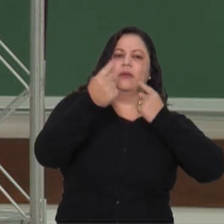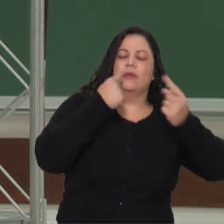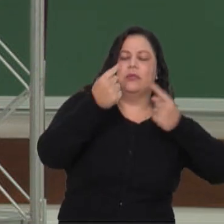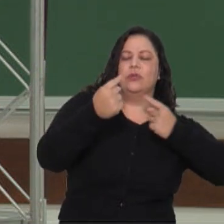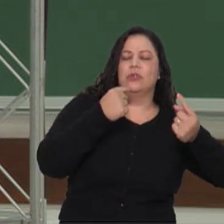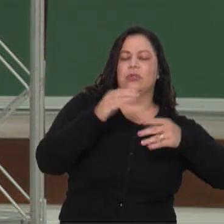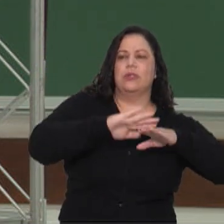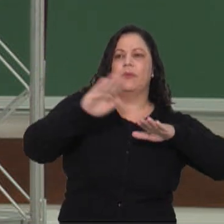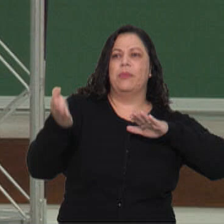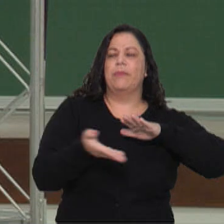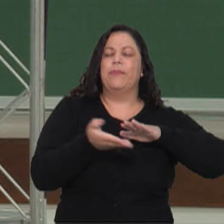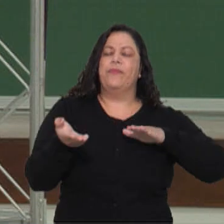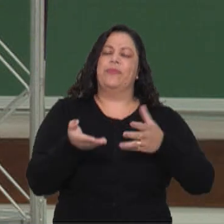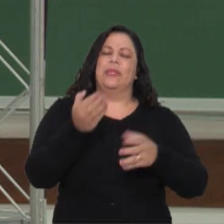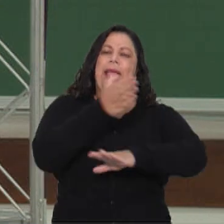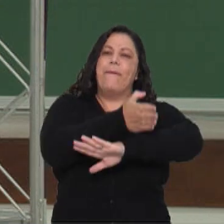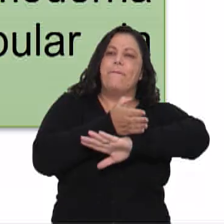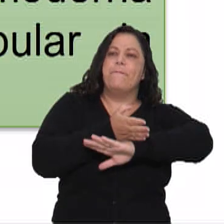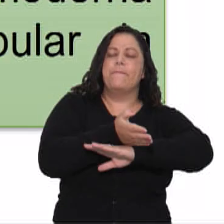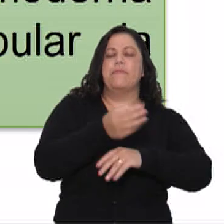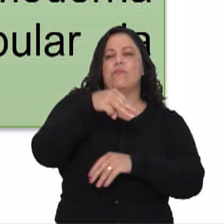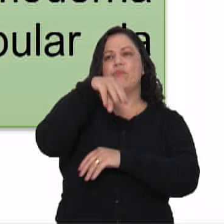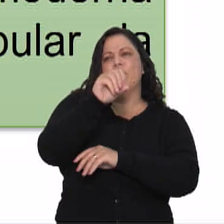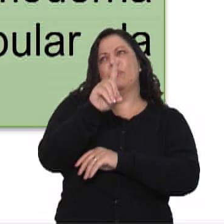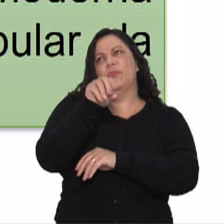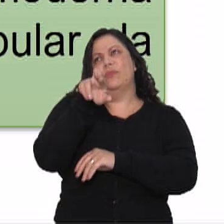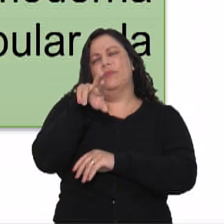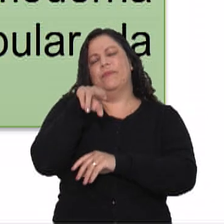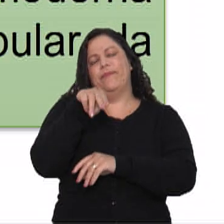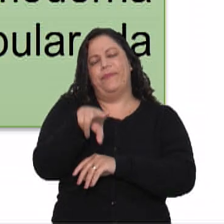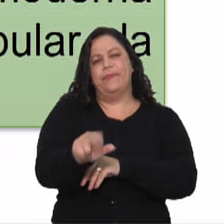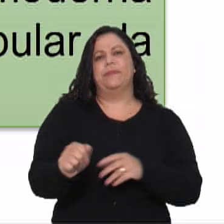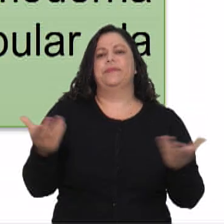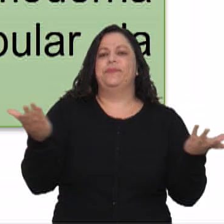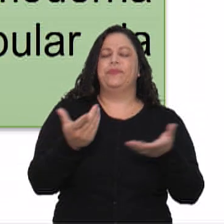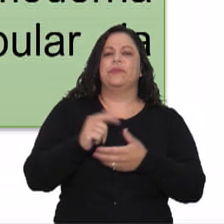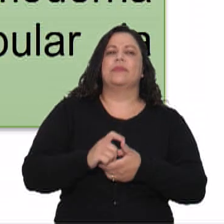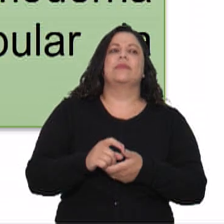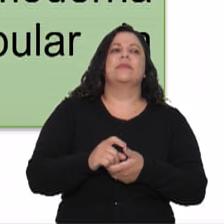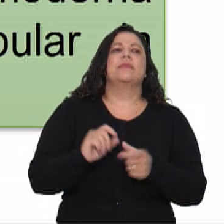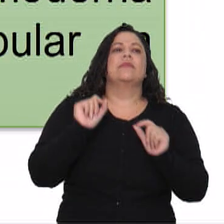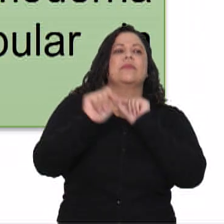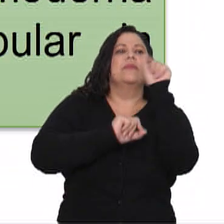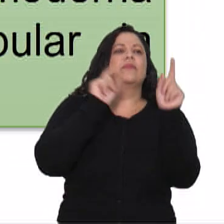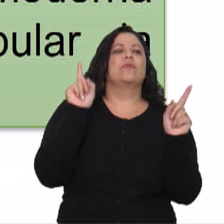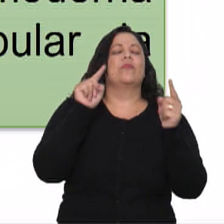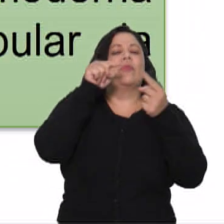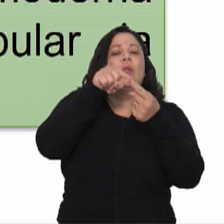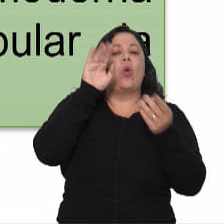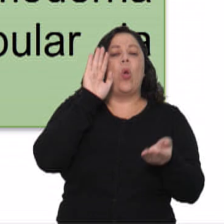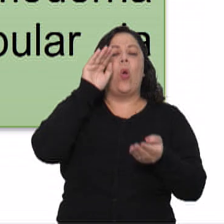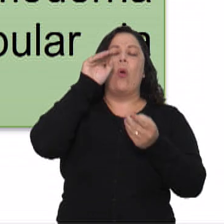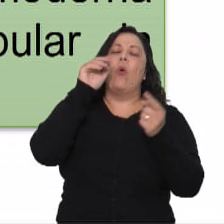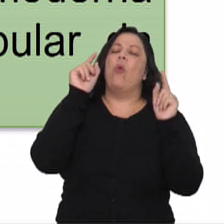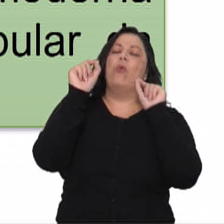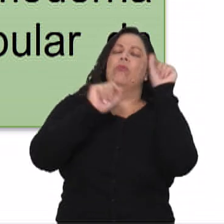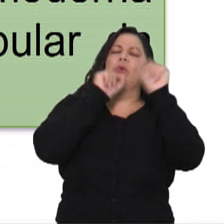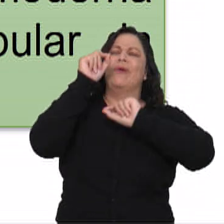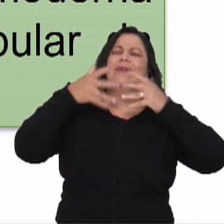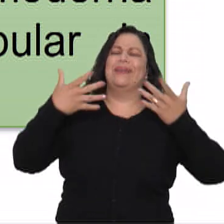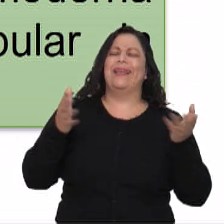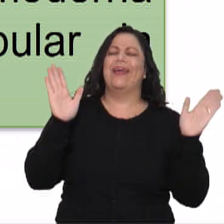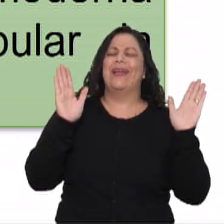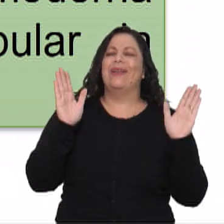O objetivo da aula de hoje é sintetizar a essência dos excertos de Platão, indicados para a primeira fase do vestibular do